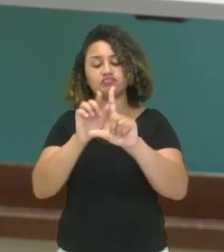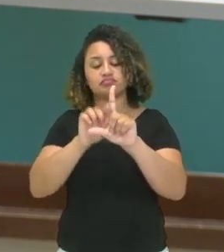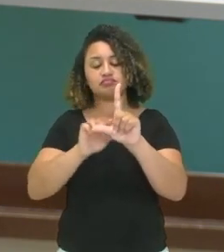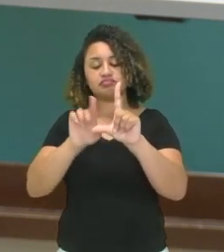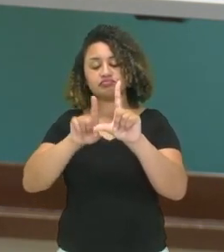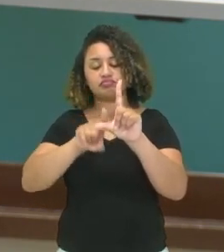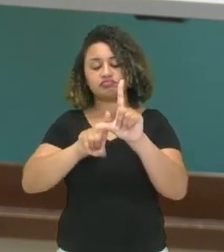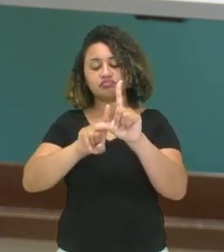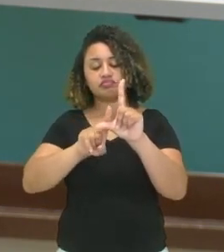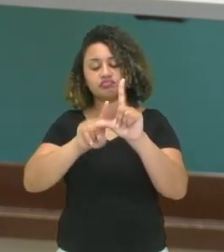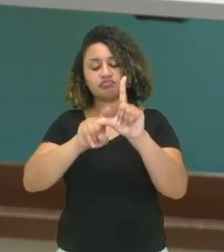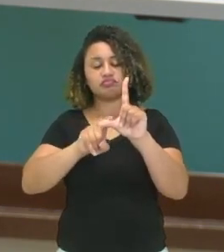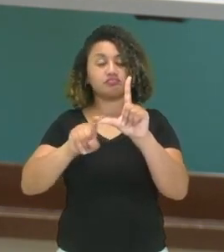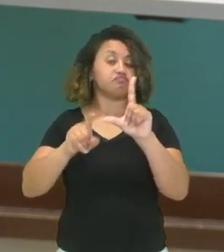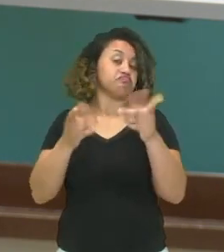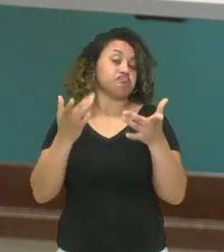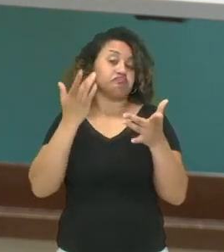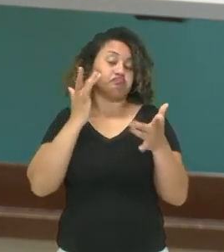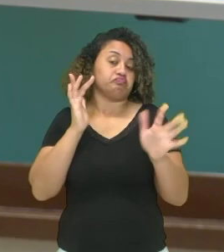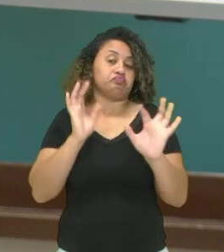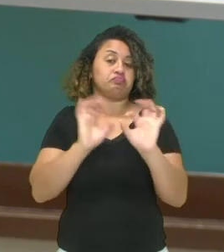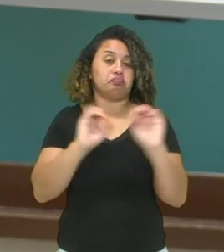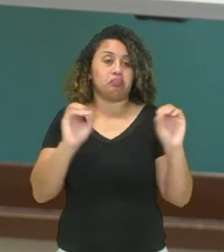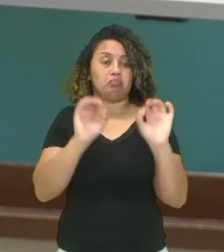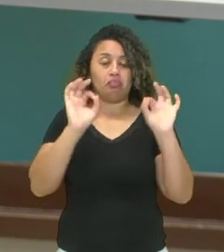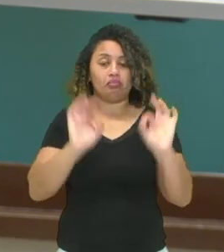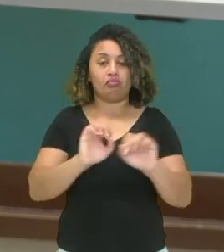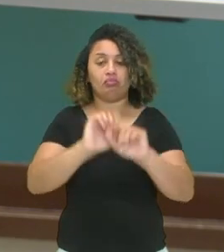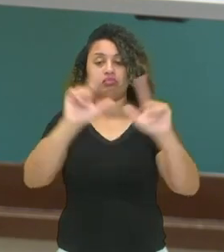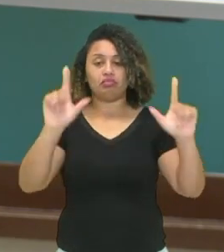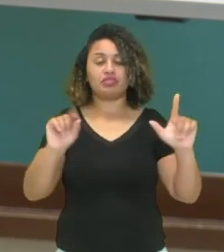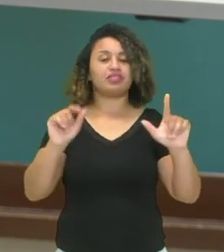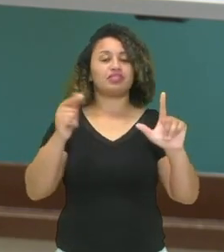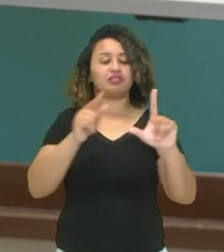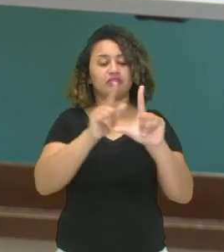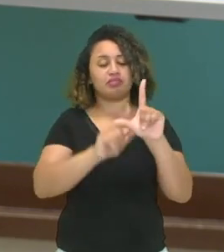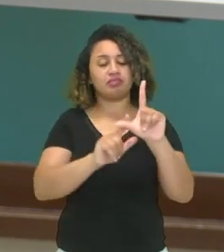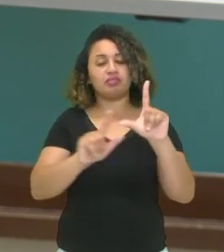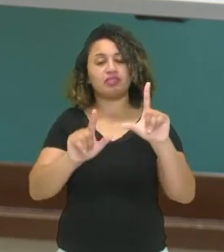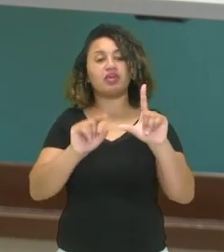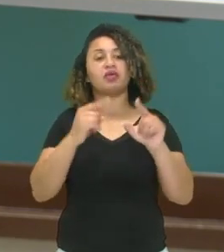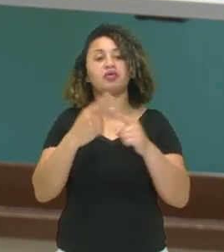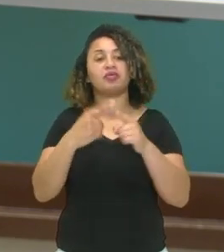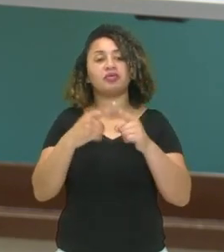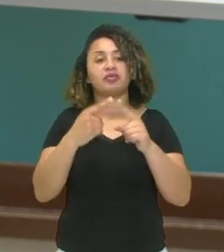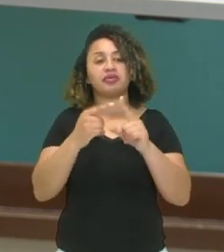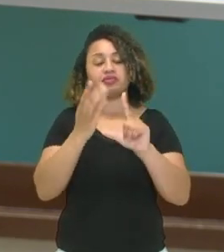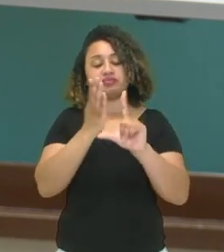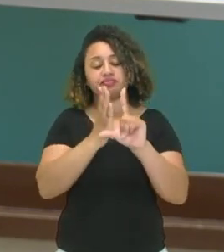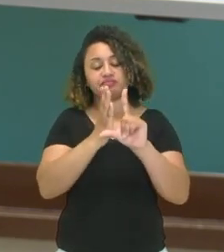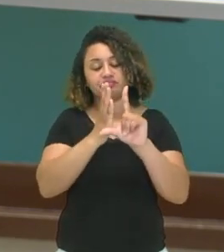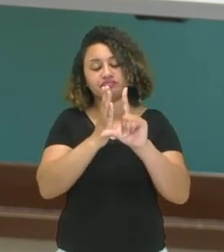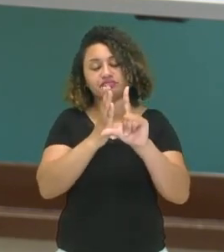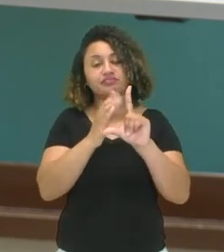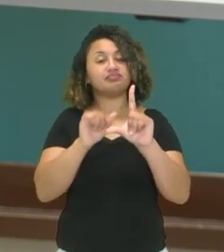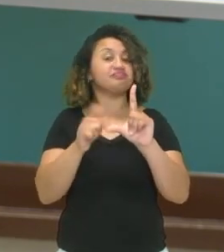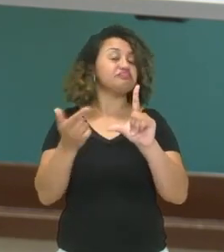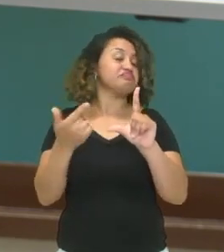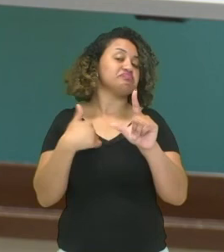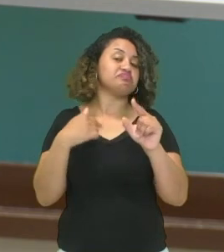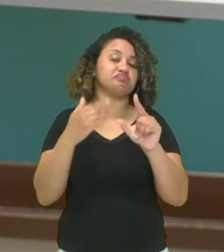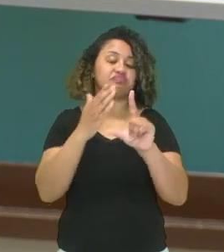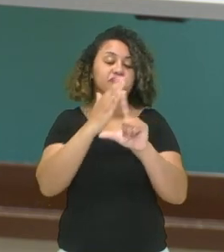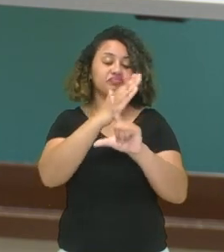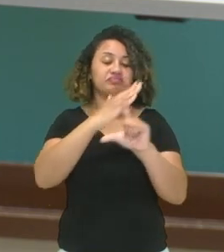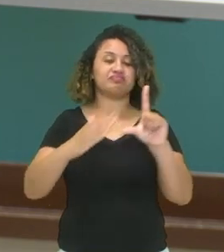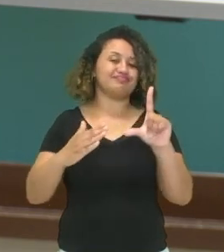graus, a gente não pode afirmar nada, não existe esse coeficiente angular, porque o eixo, essa reta, não vai cruzar